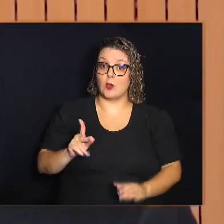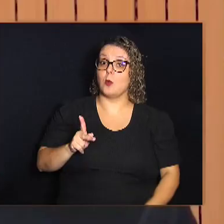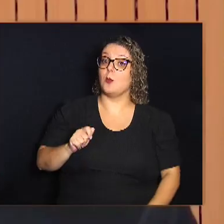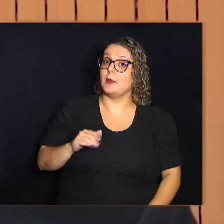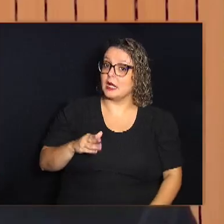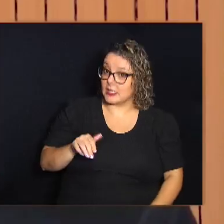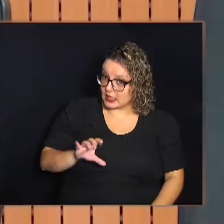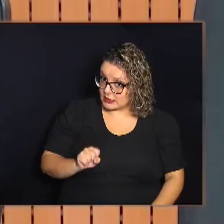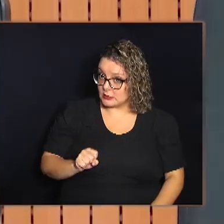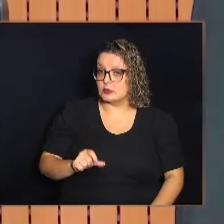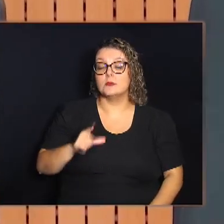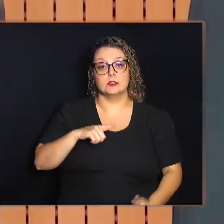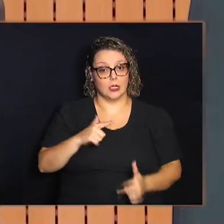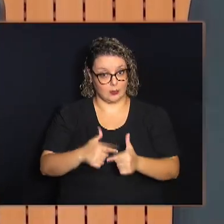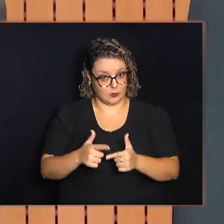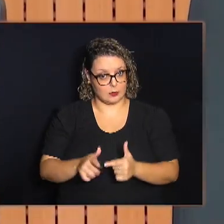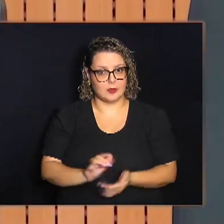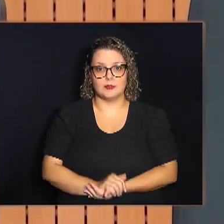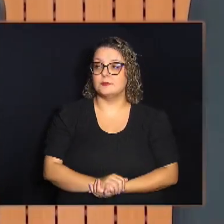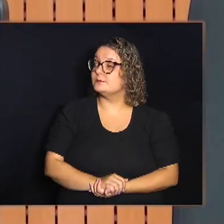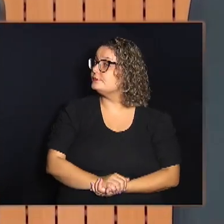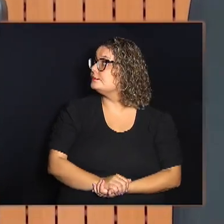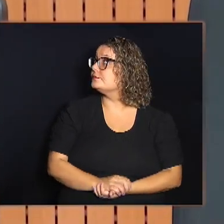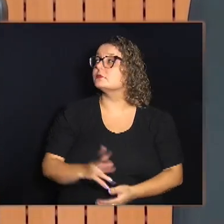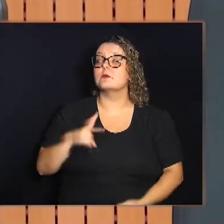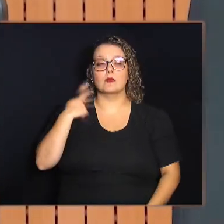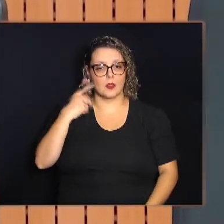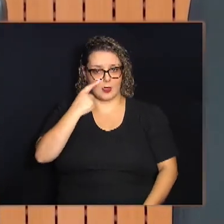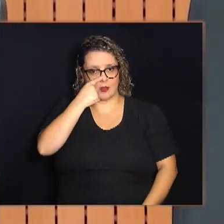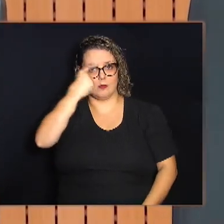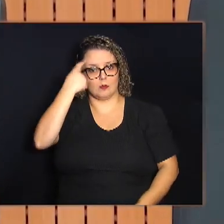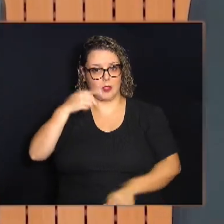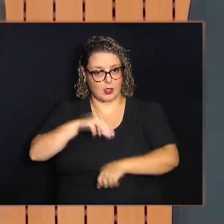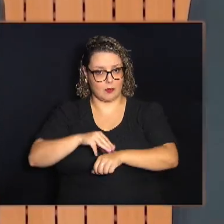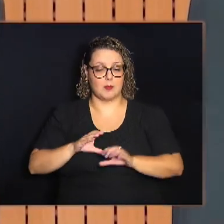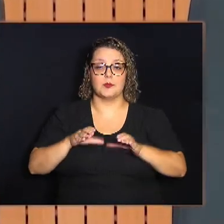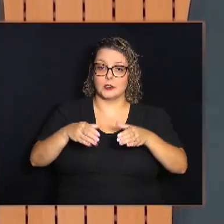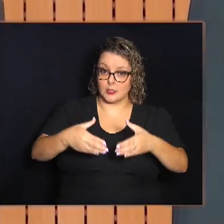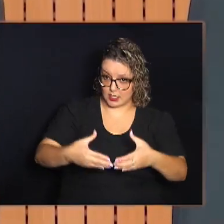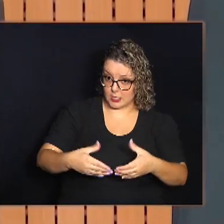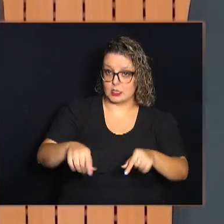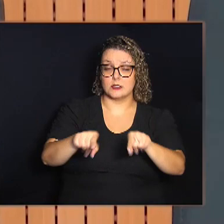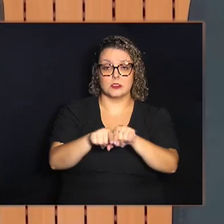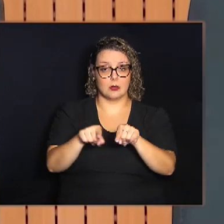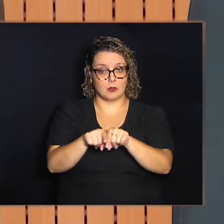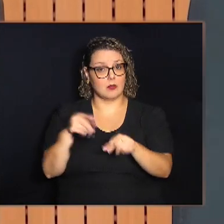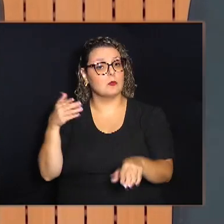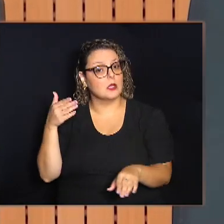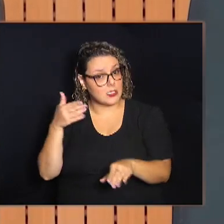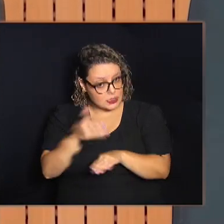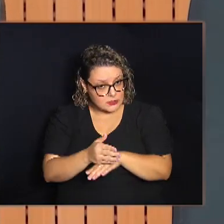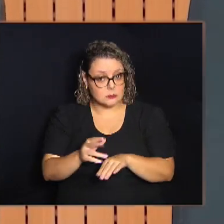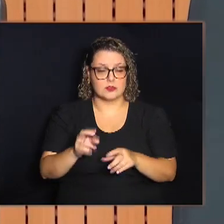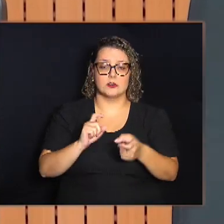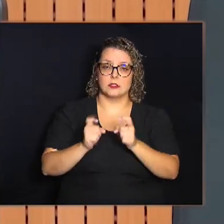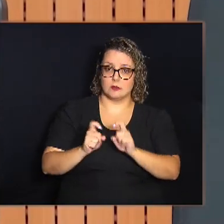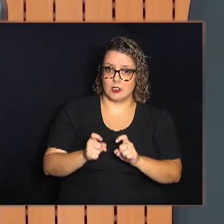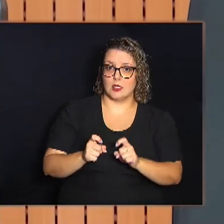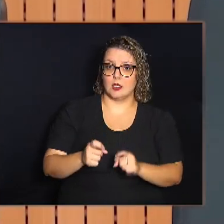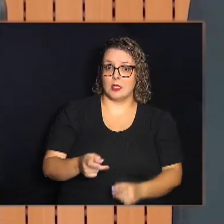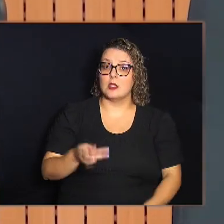ele tem um problema. A vereadora Paola Miguel, membro da comissão, também participou da reunião e